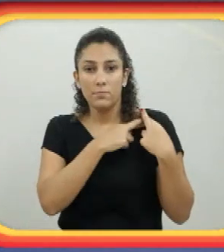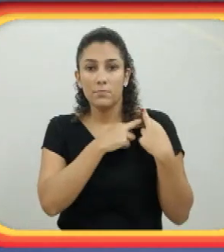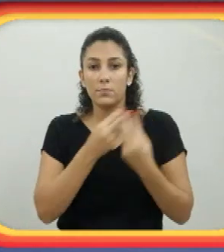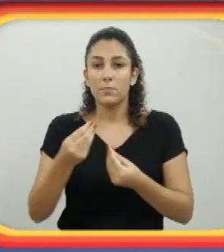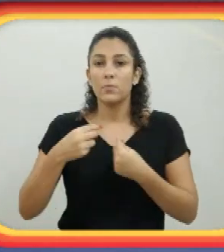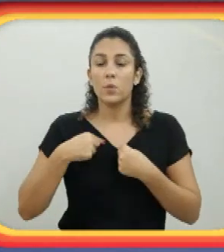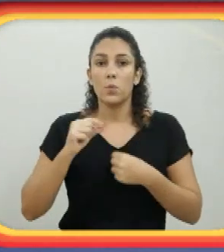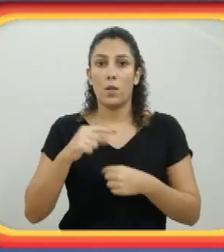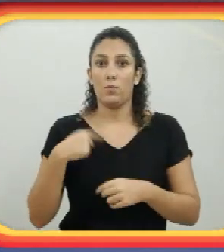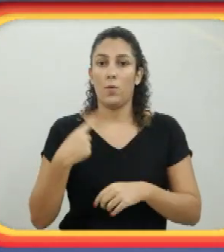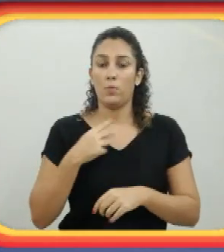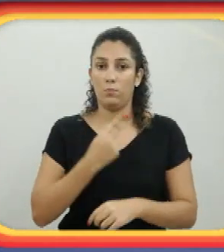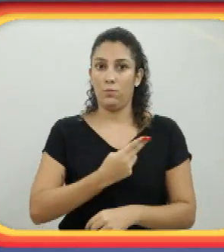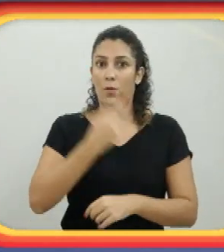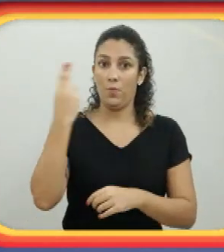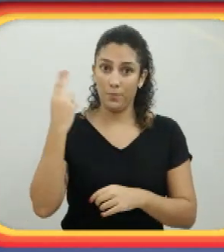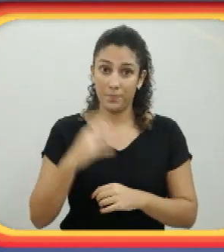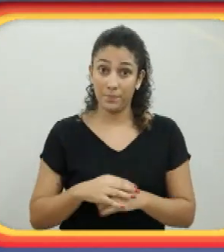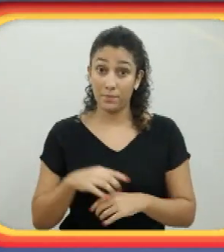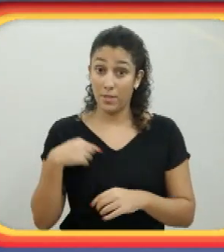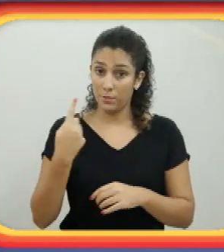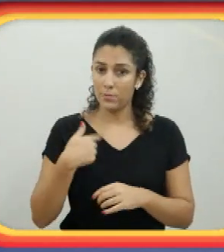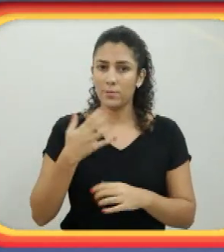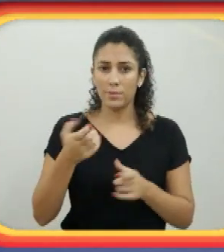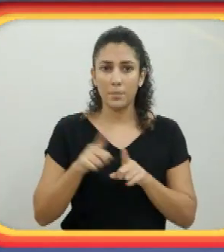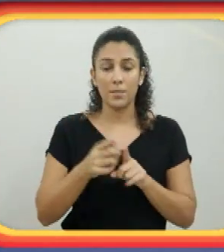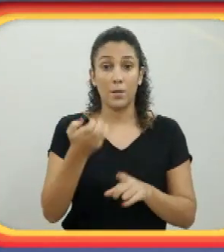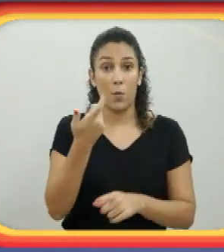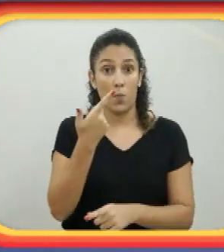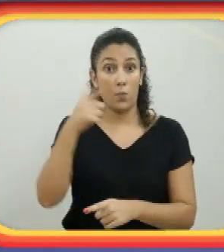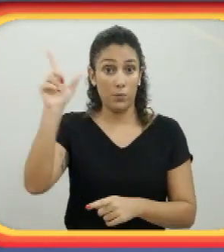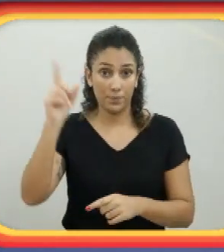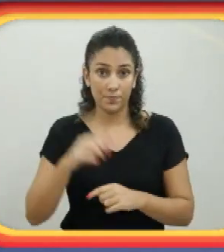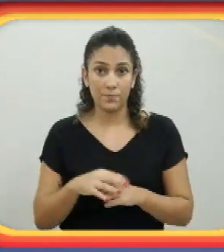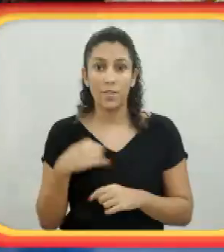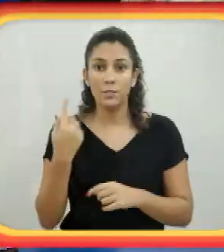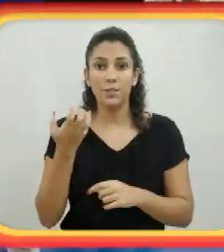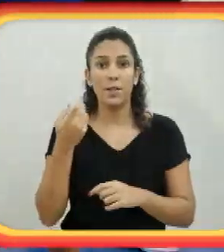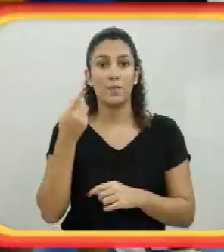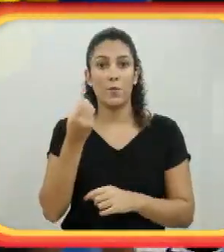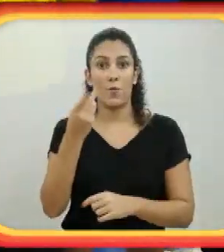mundial, então para mim é uma satisfação imensa e uma responsabilidade